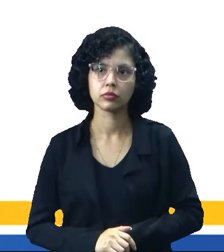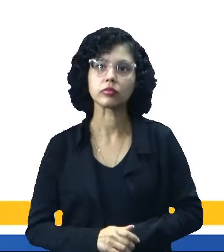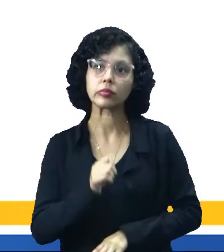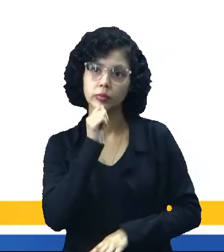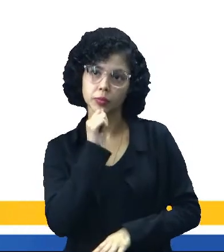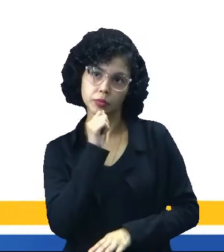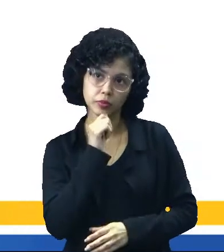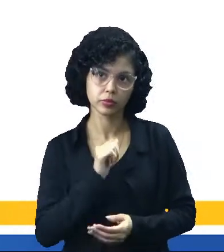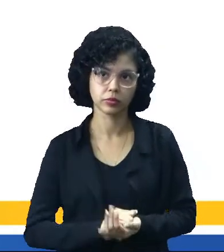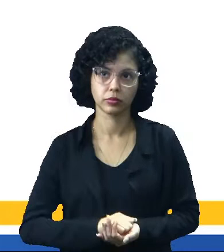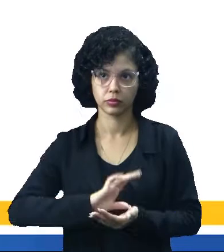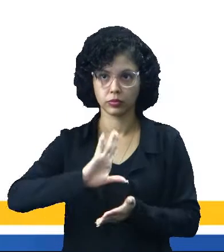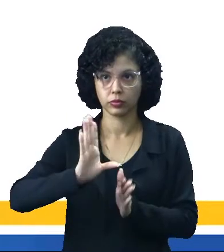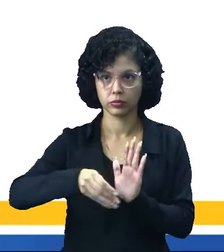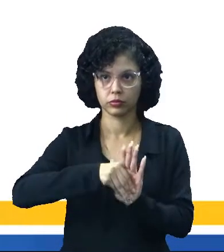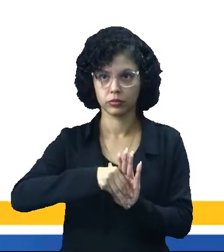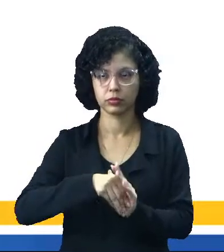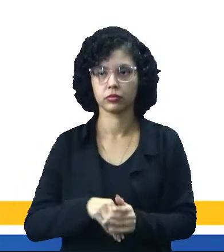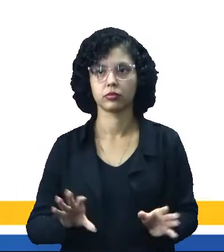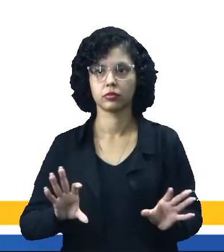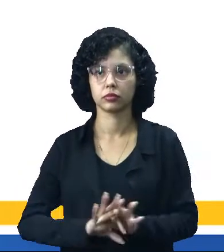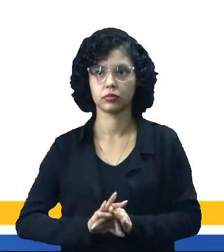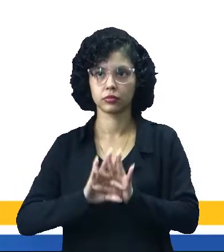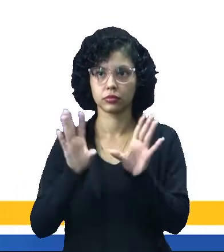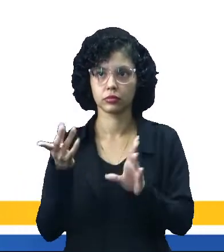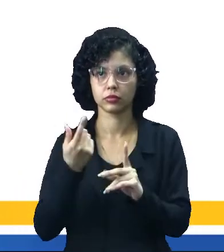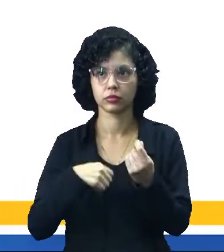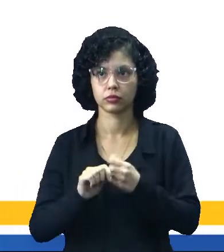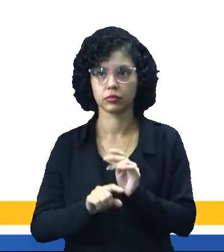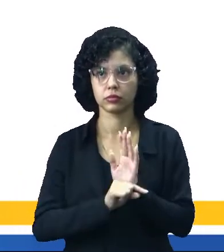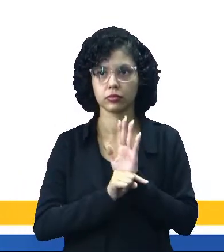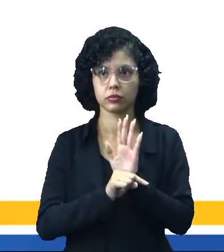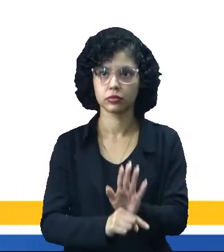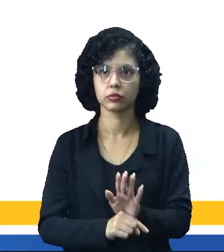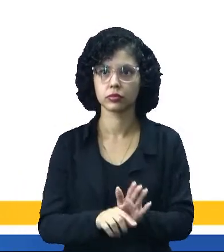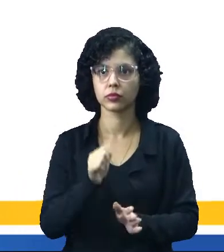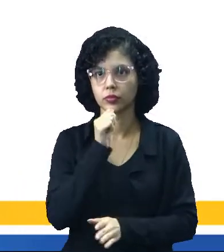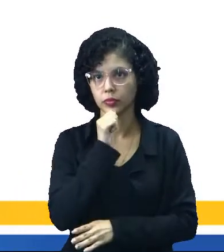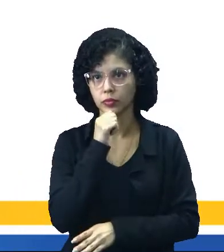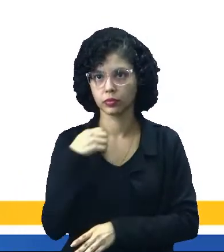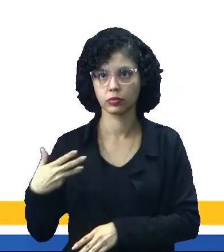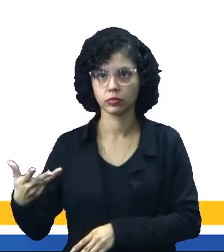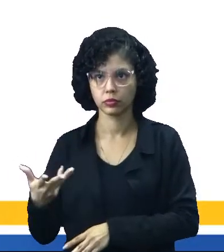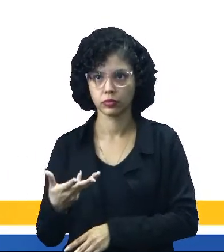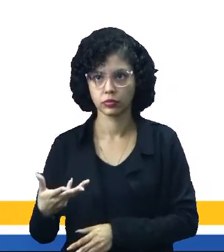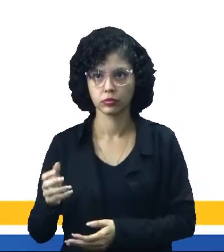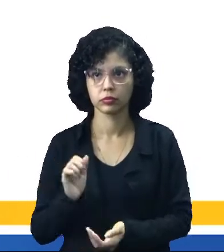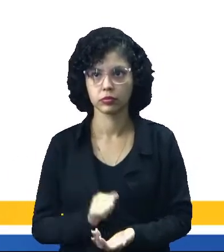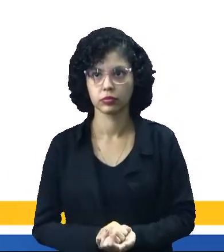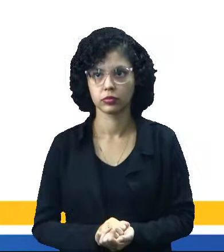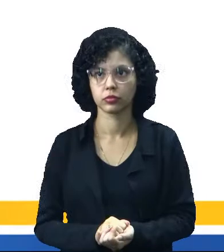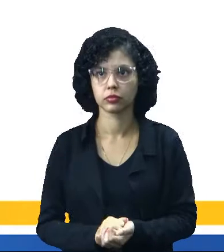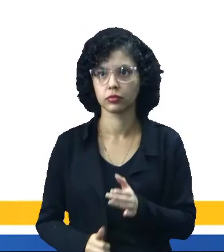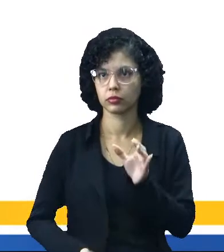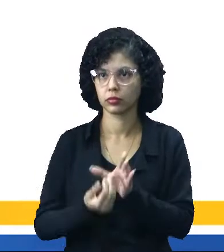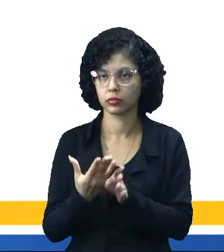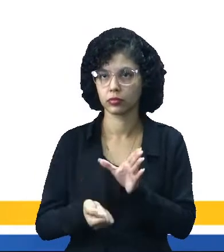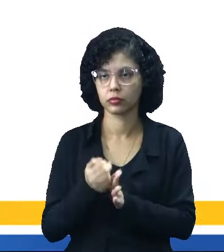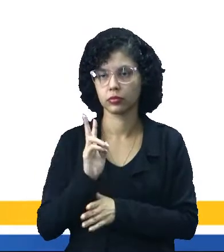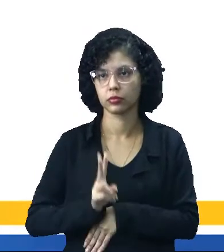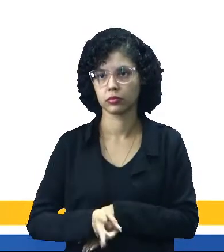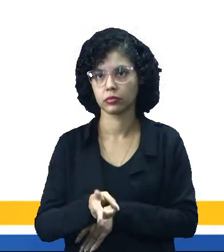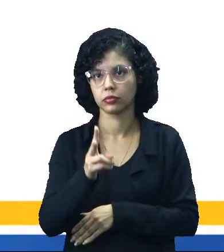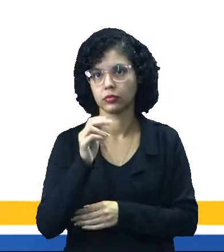Ainda dentro dessa lógica liberal, o lucro é apresentado como base para entender o interesse e o estímulo da